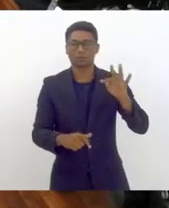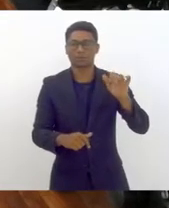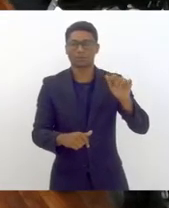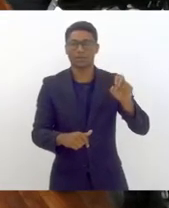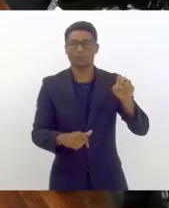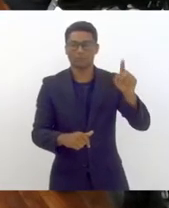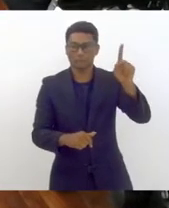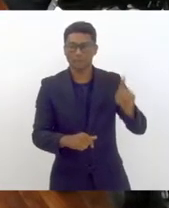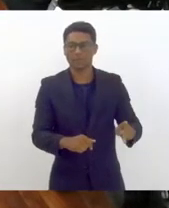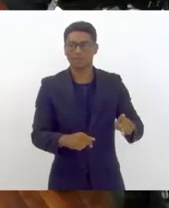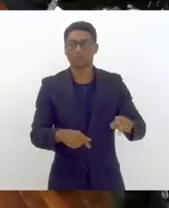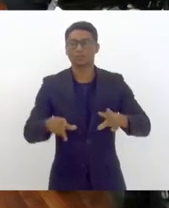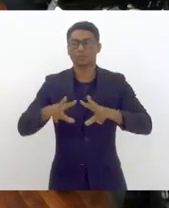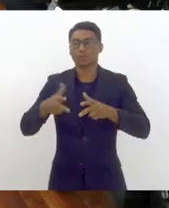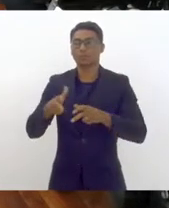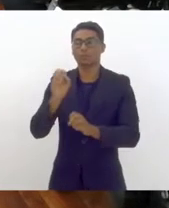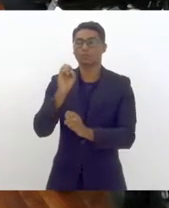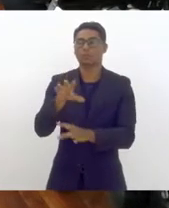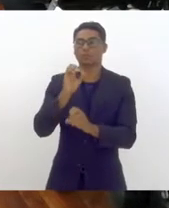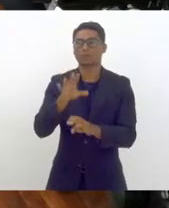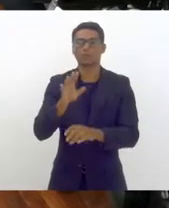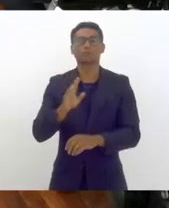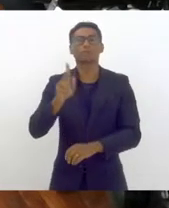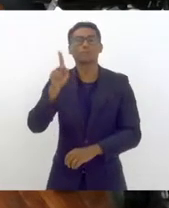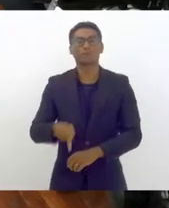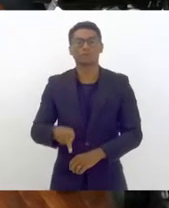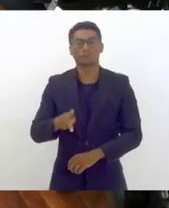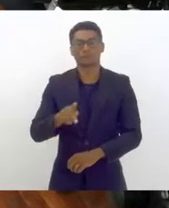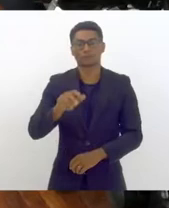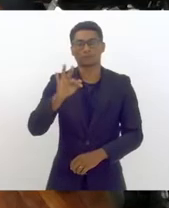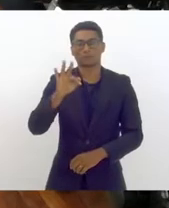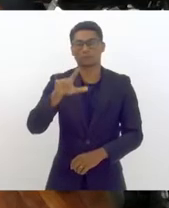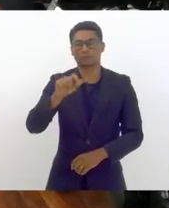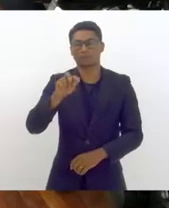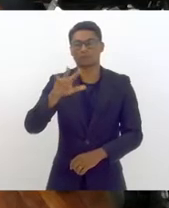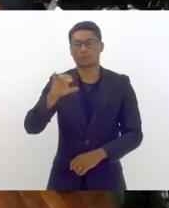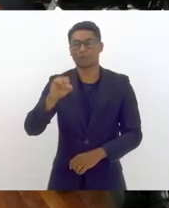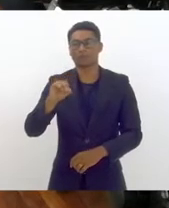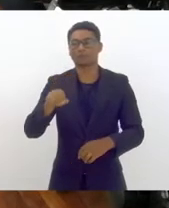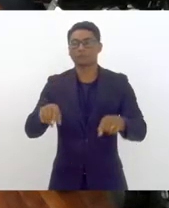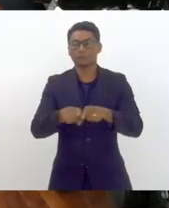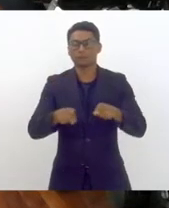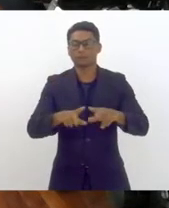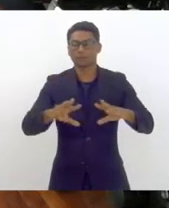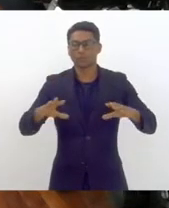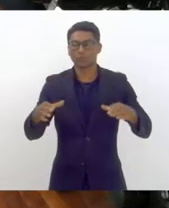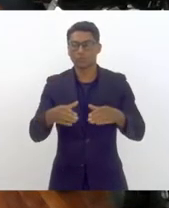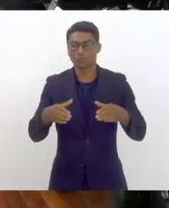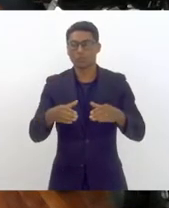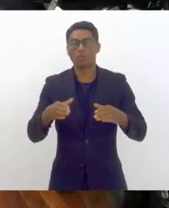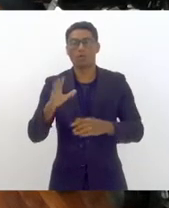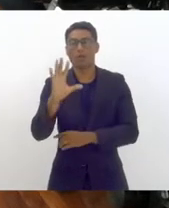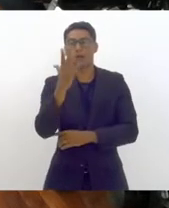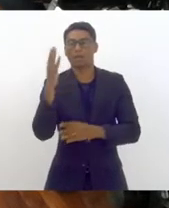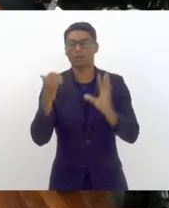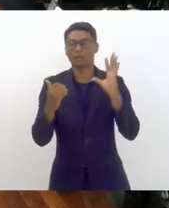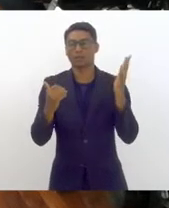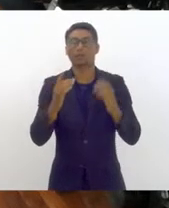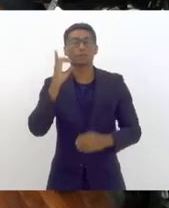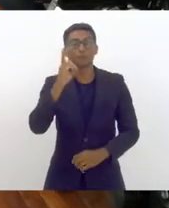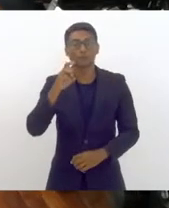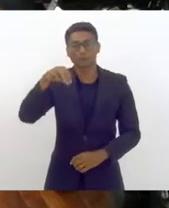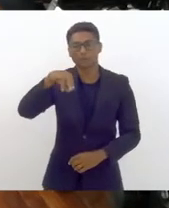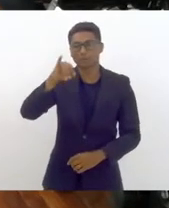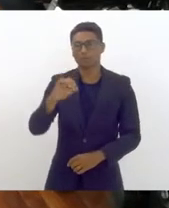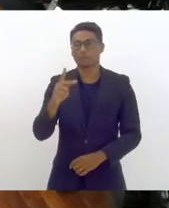Comissão de Educação, presidida pelo senhor deputado Flávio Serafini. E a Frente Parlamentar Ambientalista, presidida pelo deputado Mink.